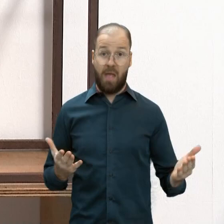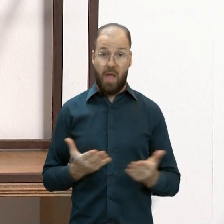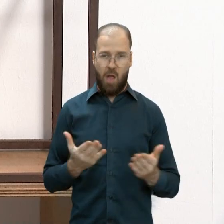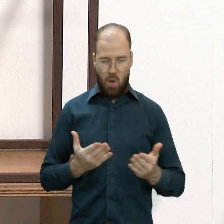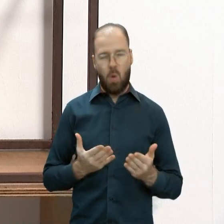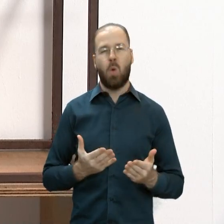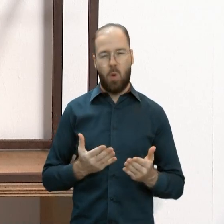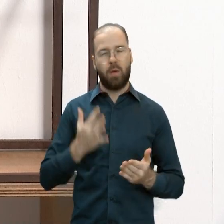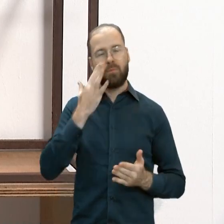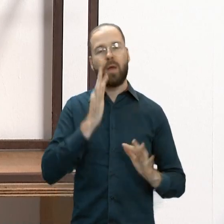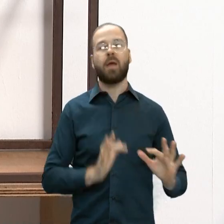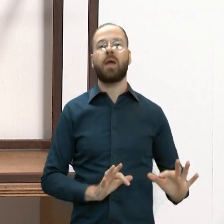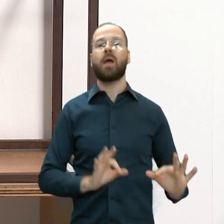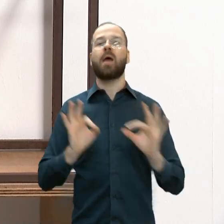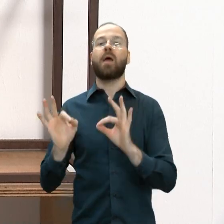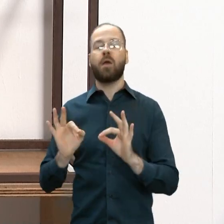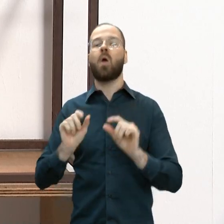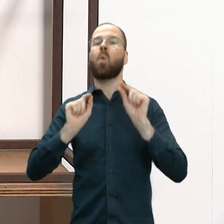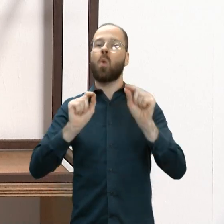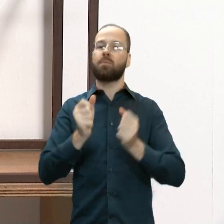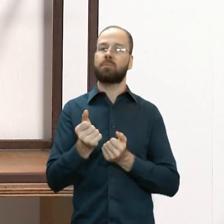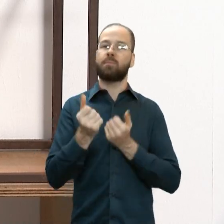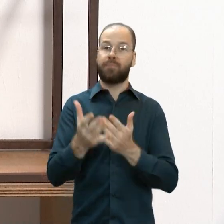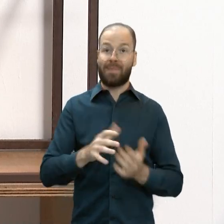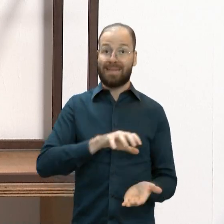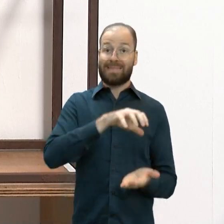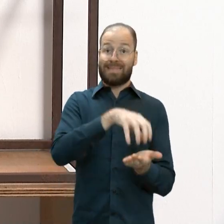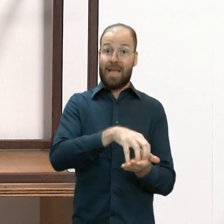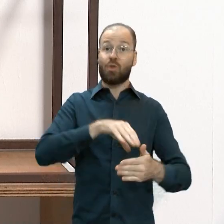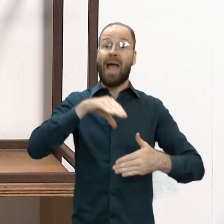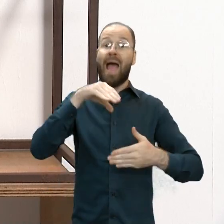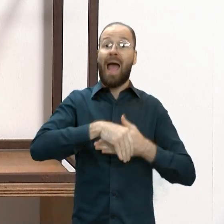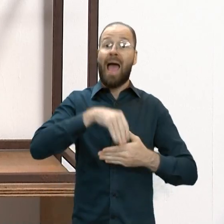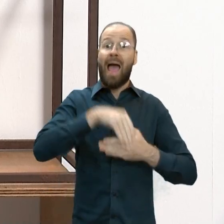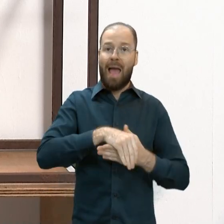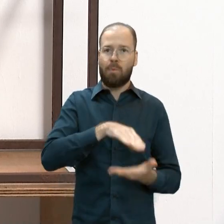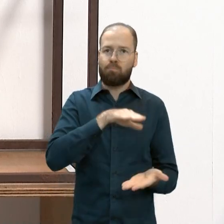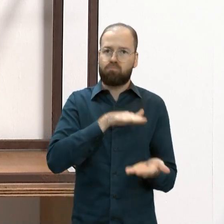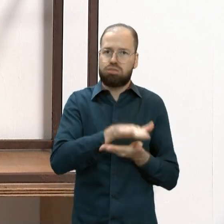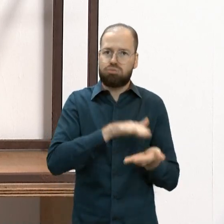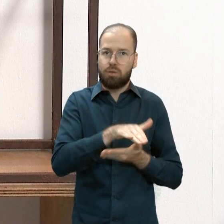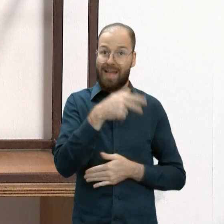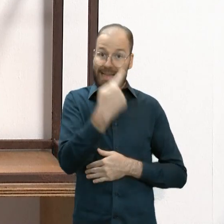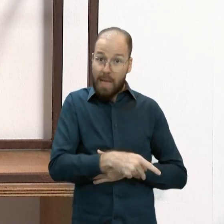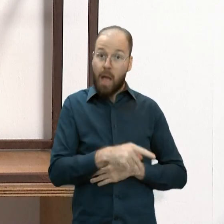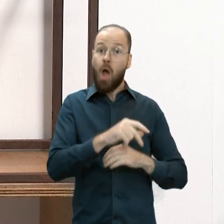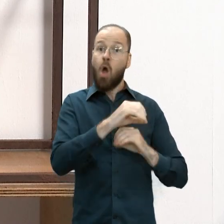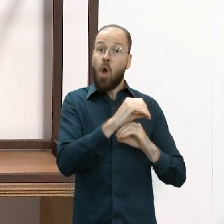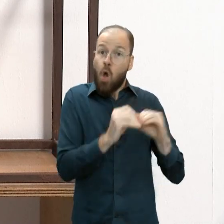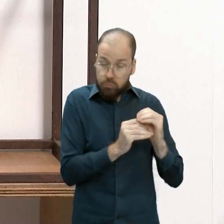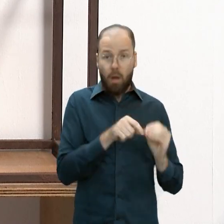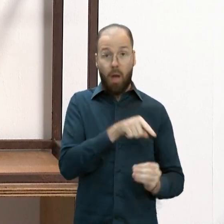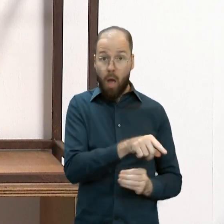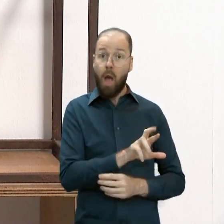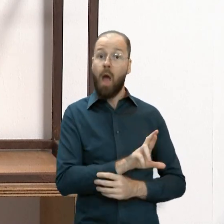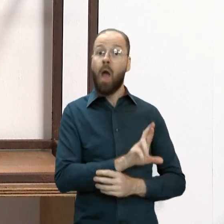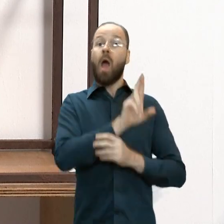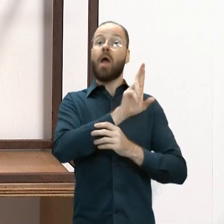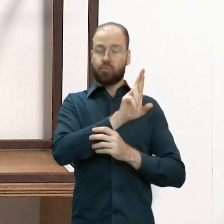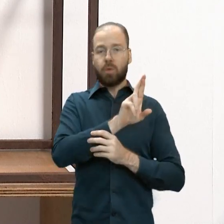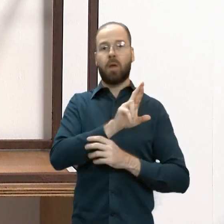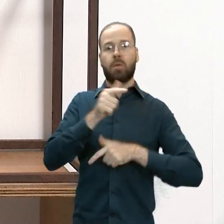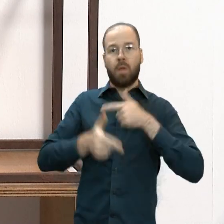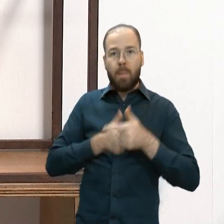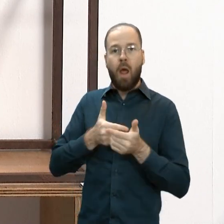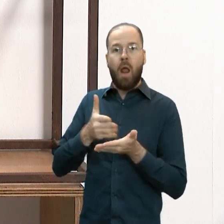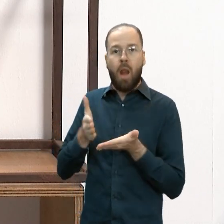vamos então conferir que o Centro Editorial e Gráfico da UFG é o órgão da universidade responsável pelos serviços